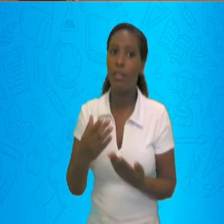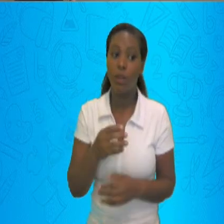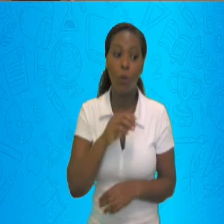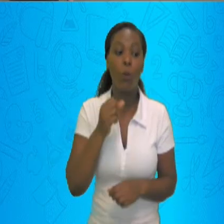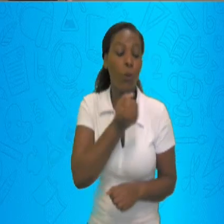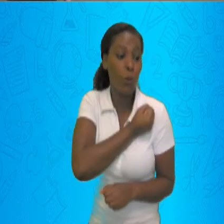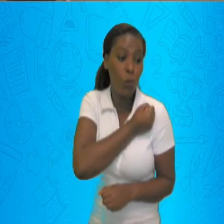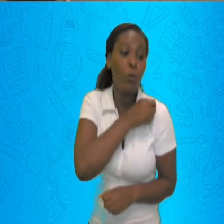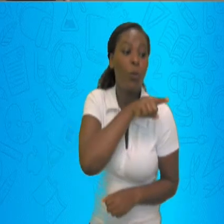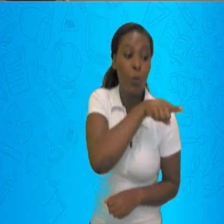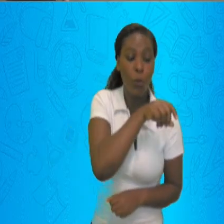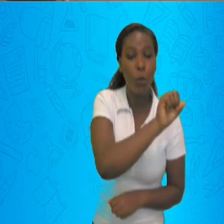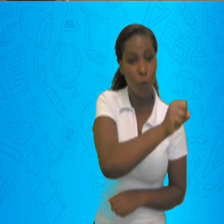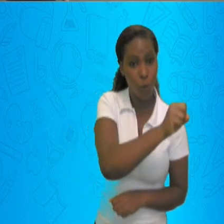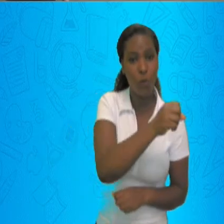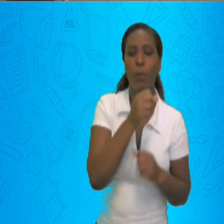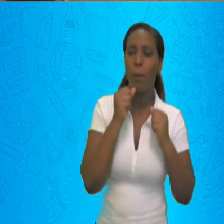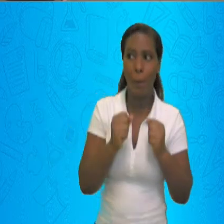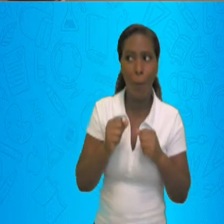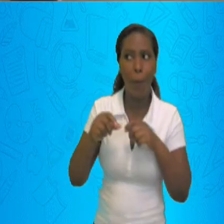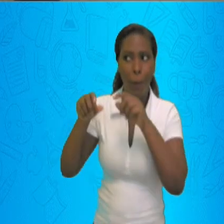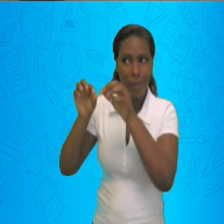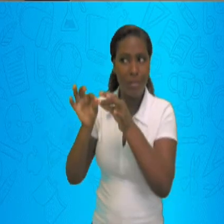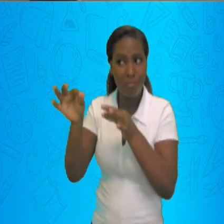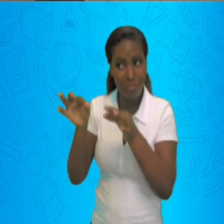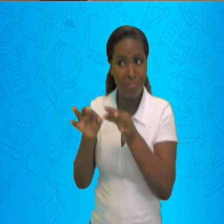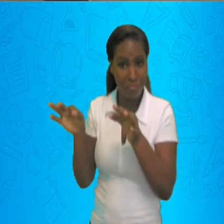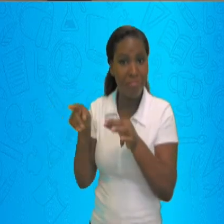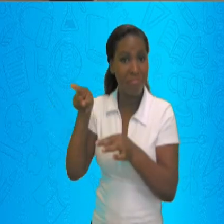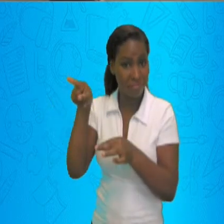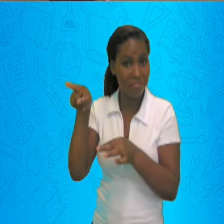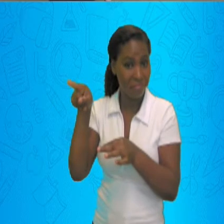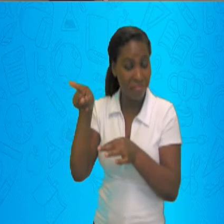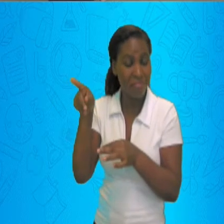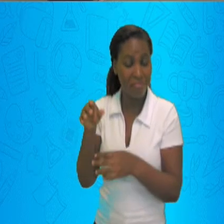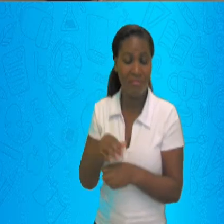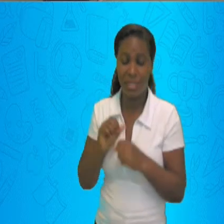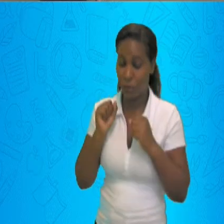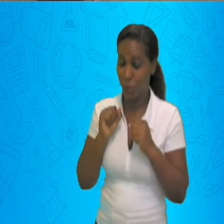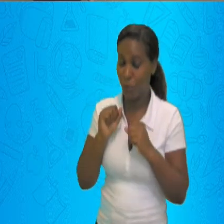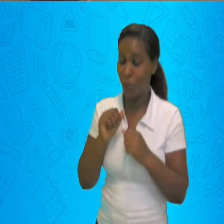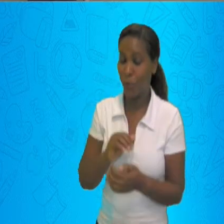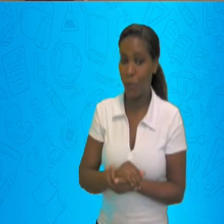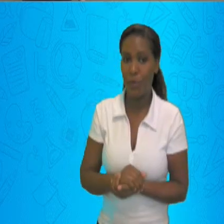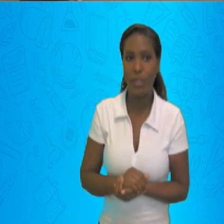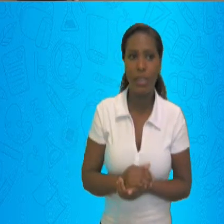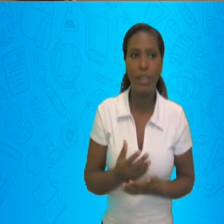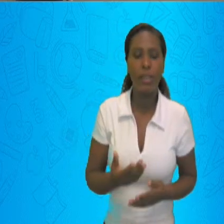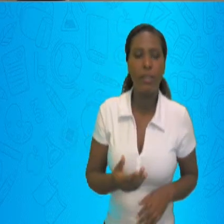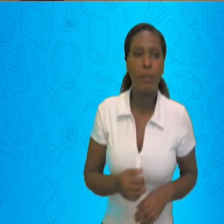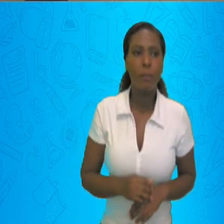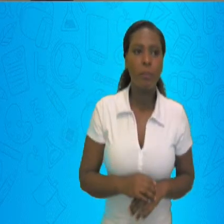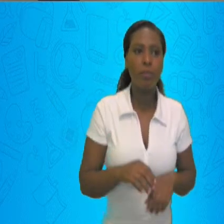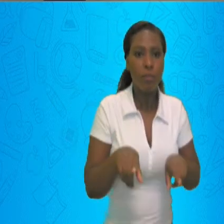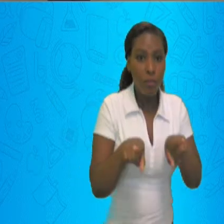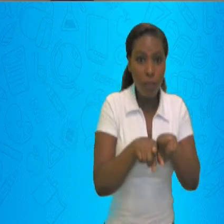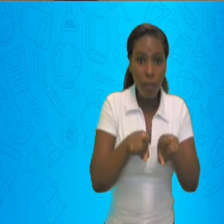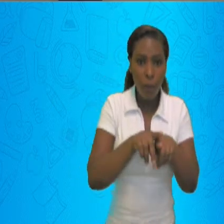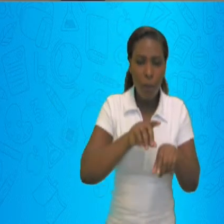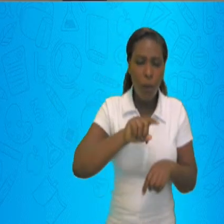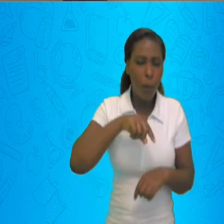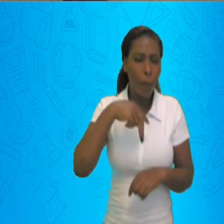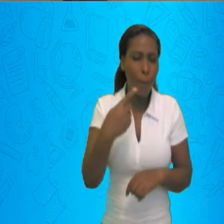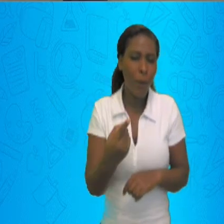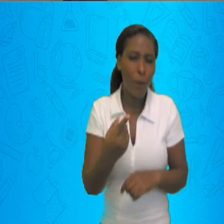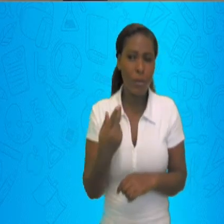uma medida para este triângulo. O próximo número par seria o 6, né? O anterior